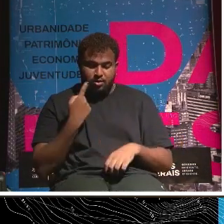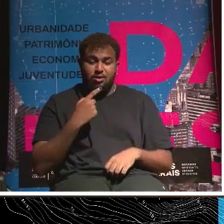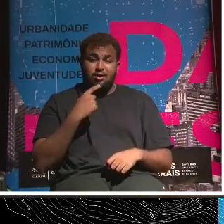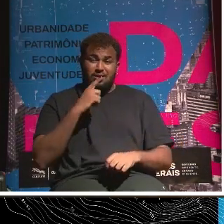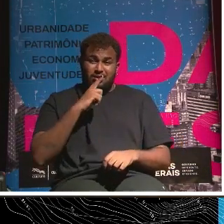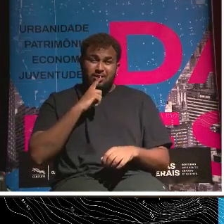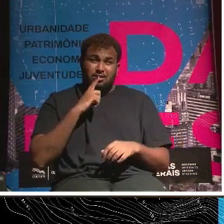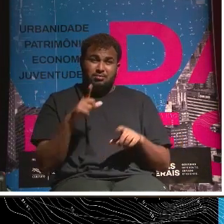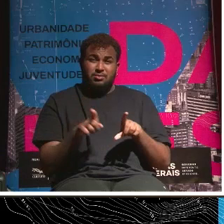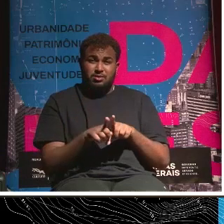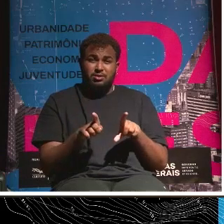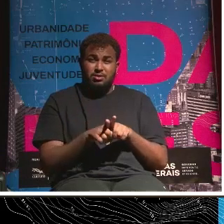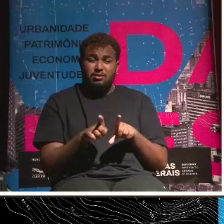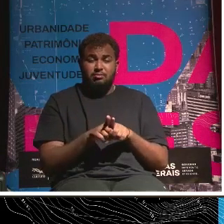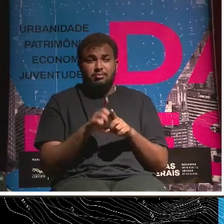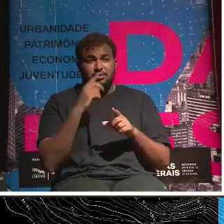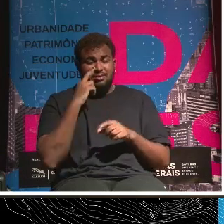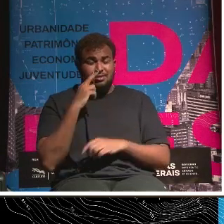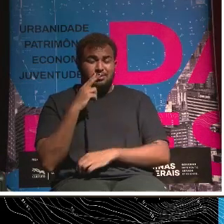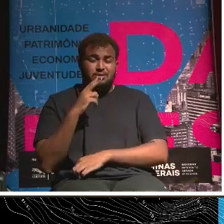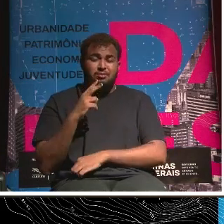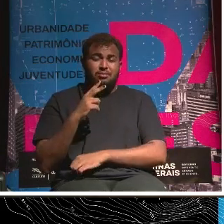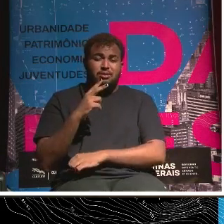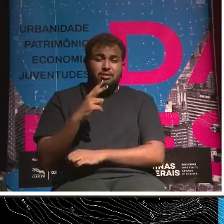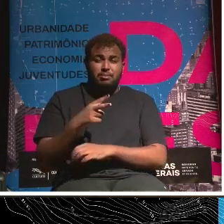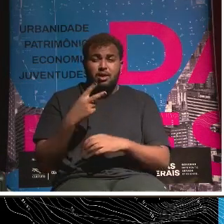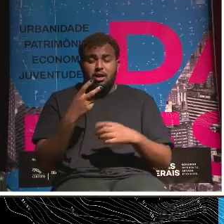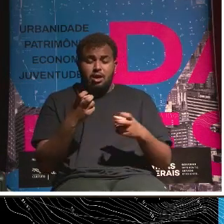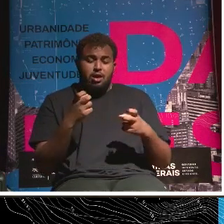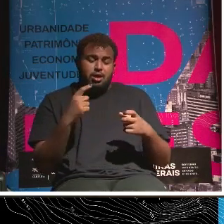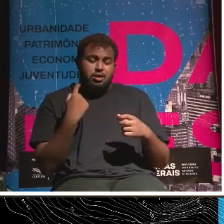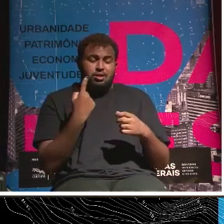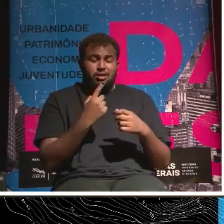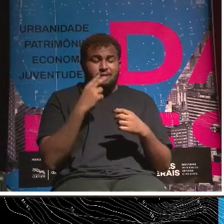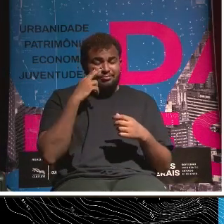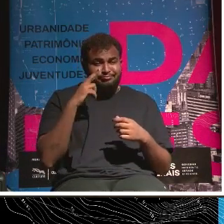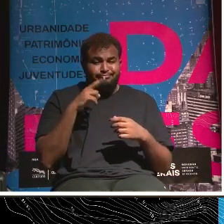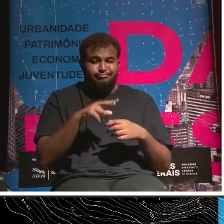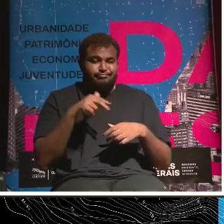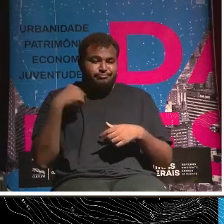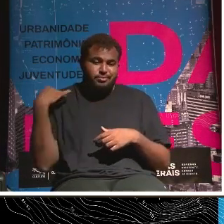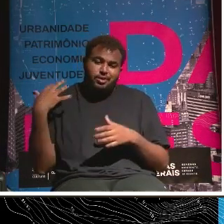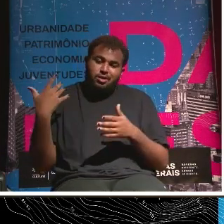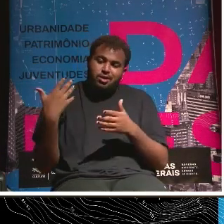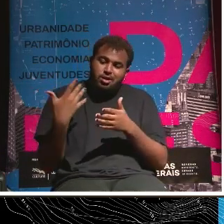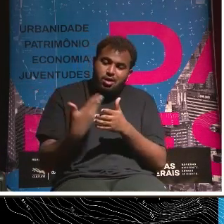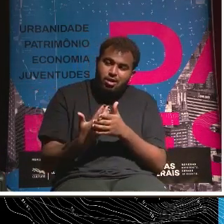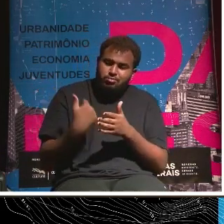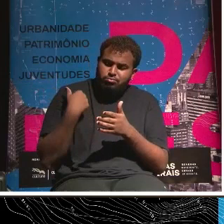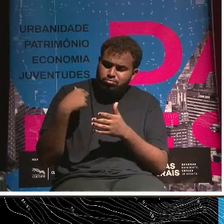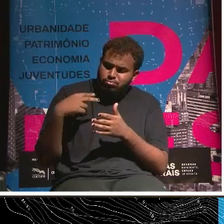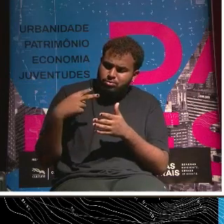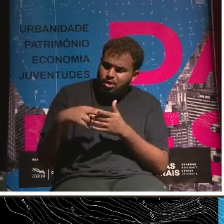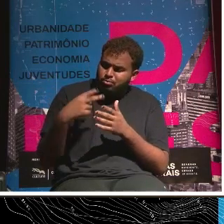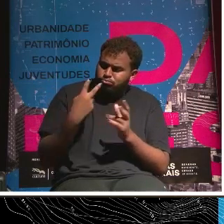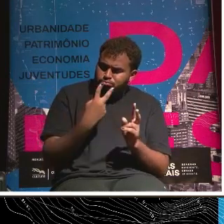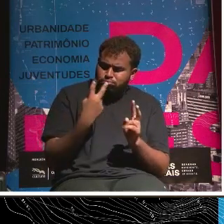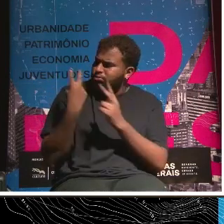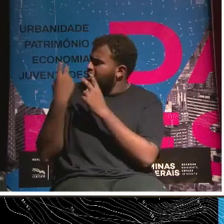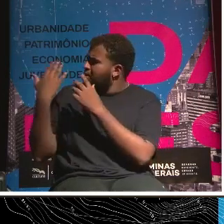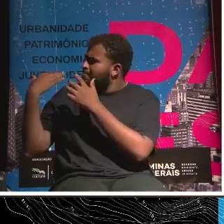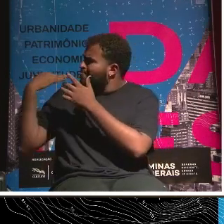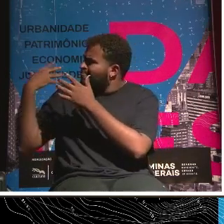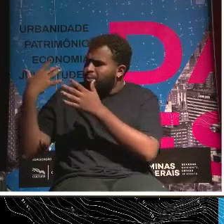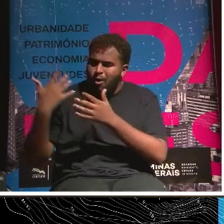gente tem acompanhado, a gente só sabe olhar isso na medida que a gente vê a nossa trajetória, e começa a olhar para o passado recente,